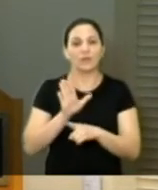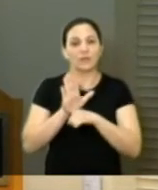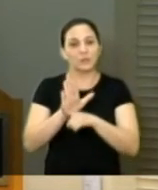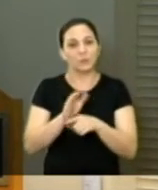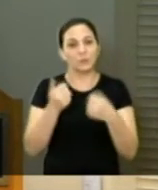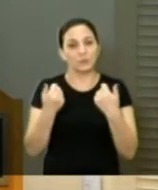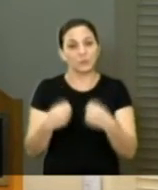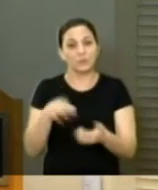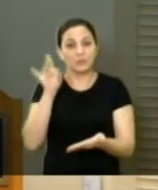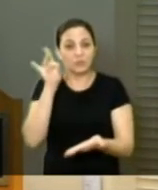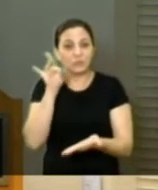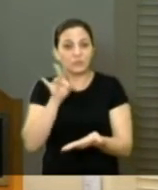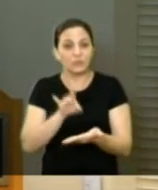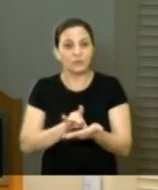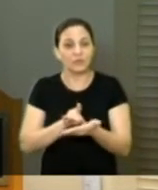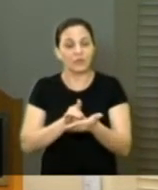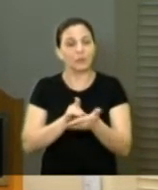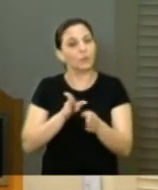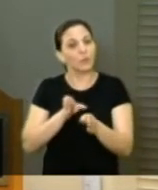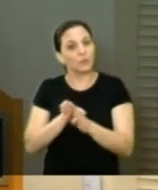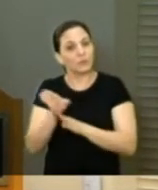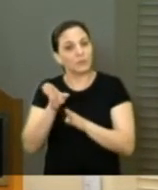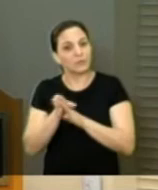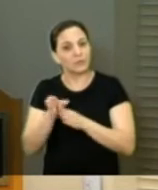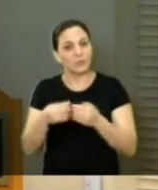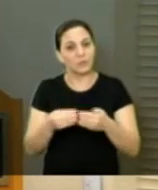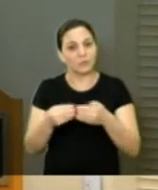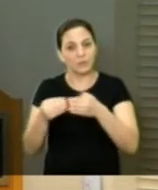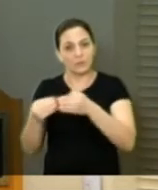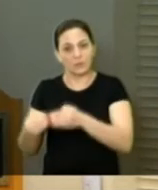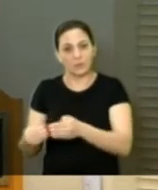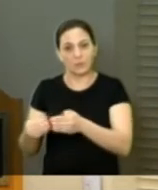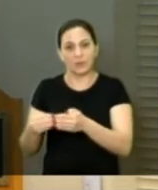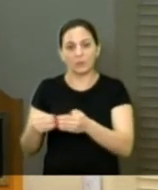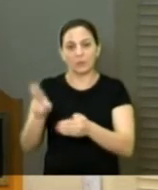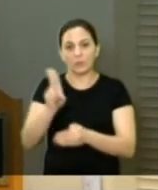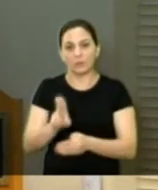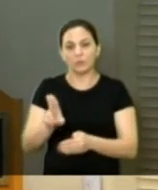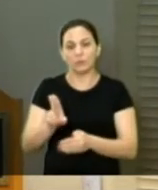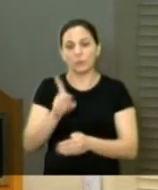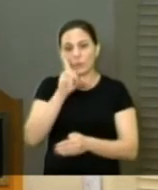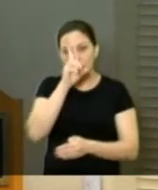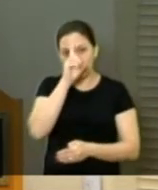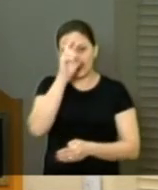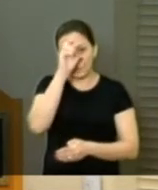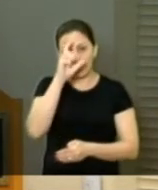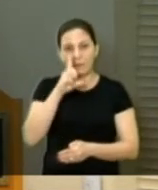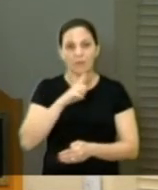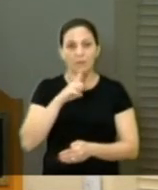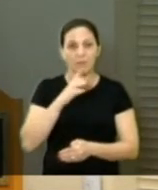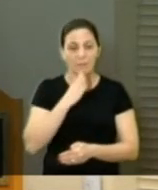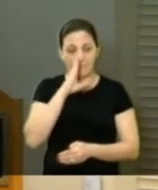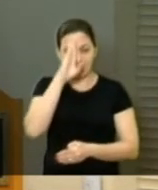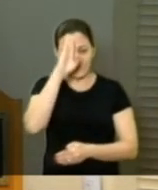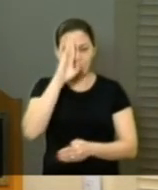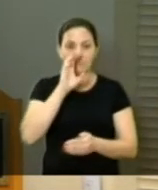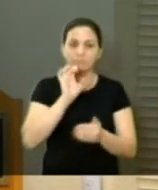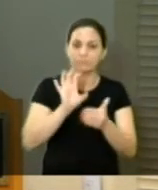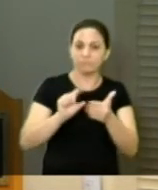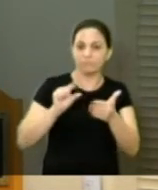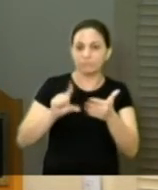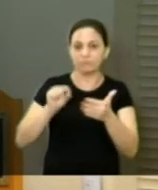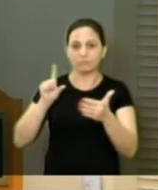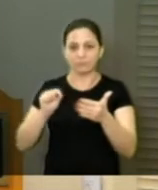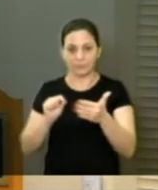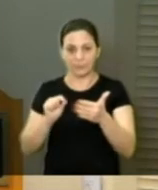existe a necessidade de um encaminhamento para uso hospitalar, existem as prioridades, né? E essas